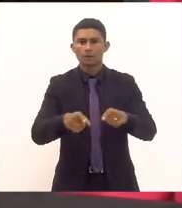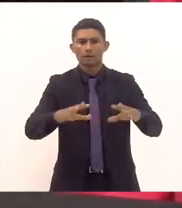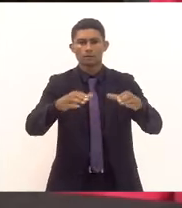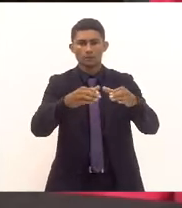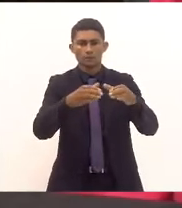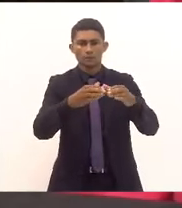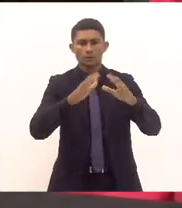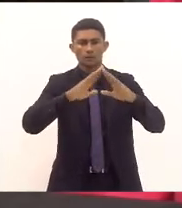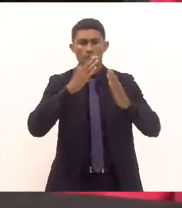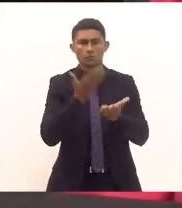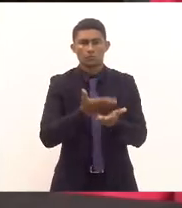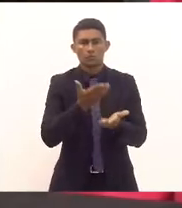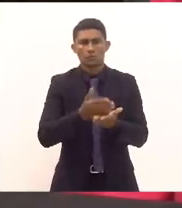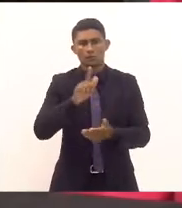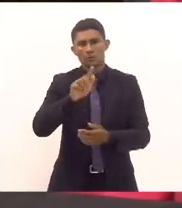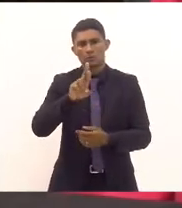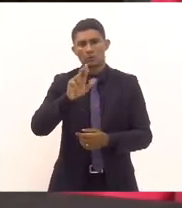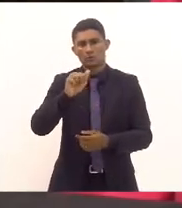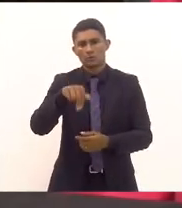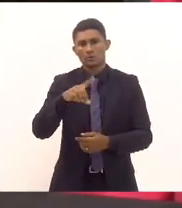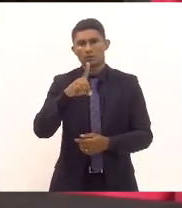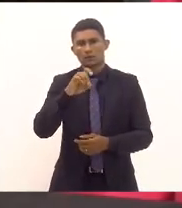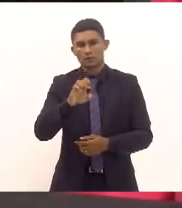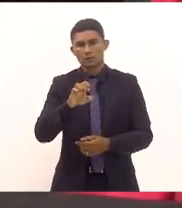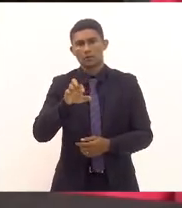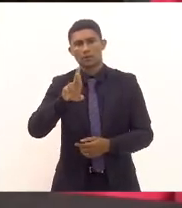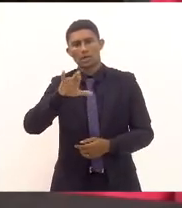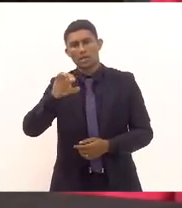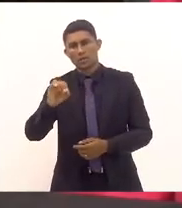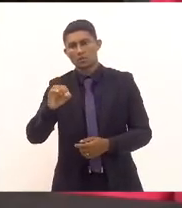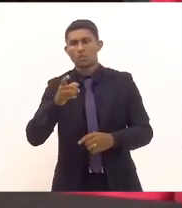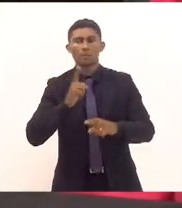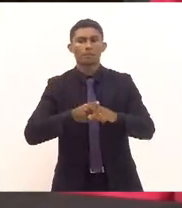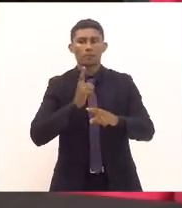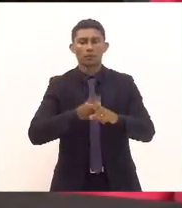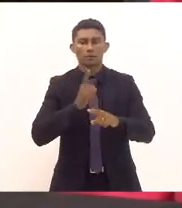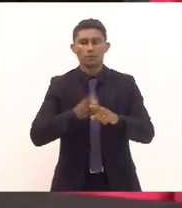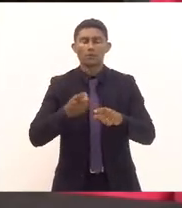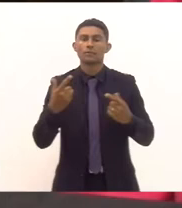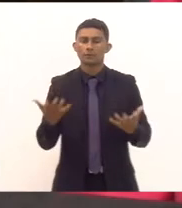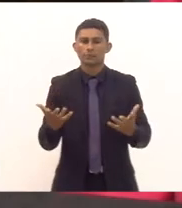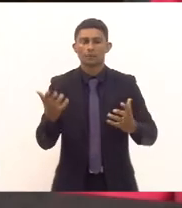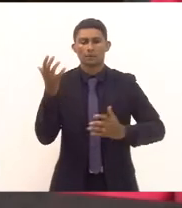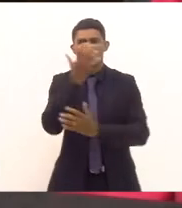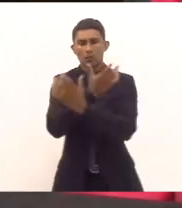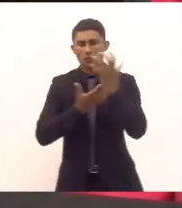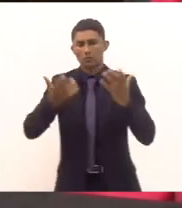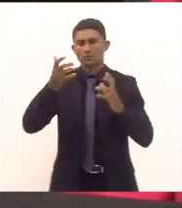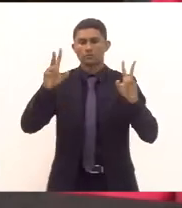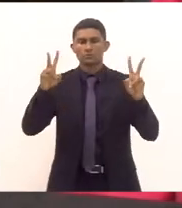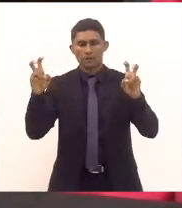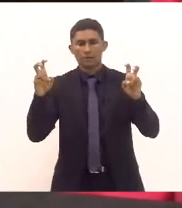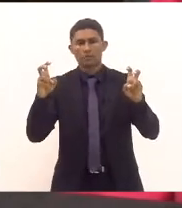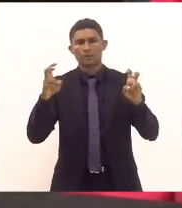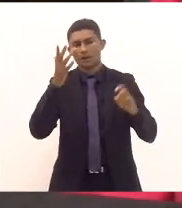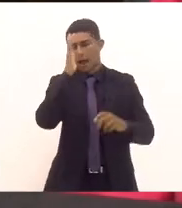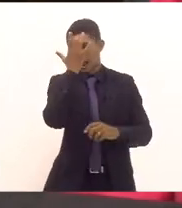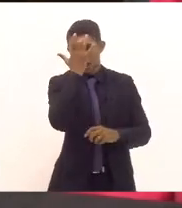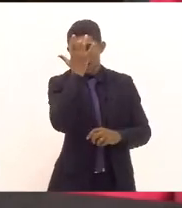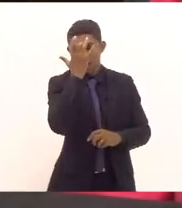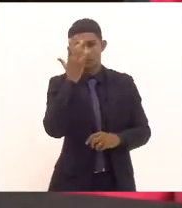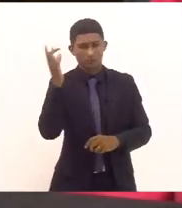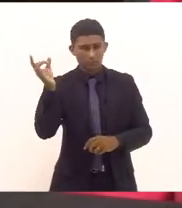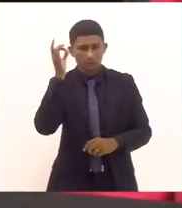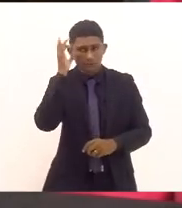rio agradecer a os carnavalescos que vim com esse enredo no Carnaval não foi fácil tenho certeza